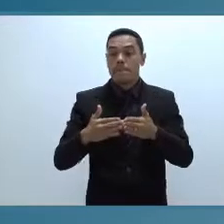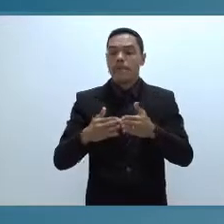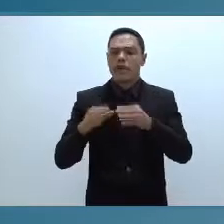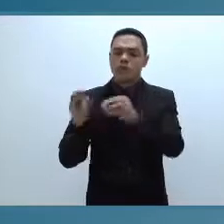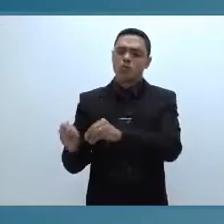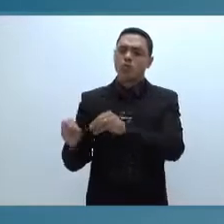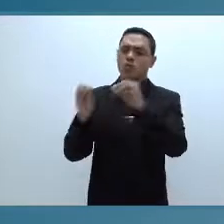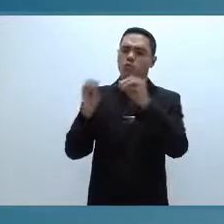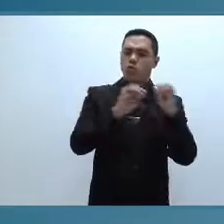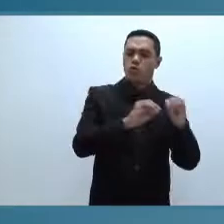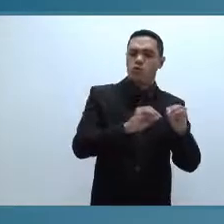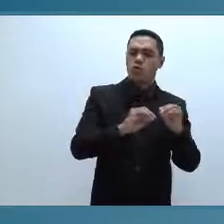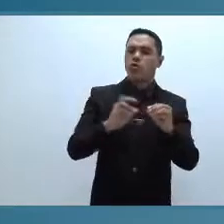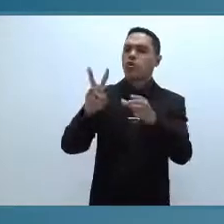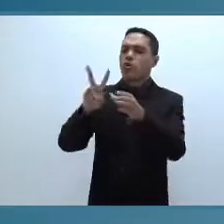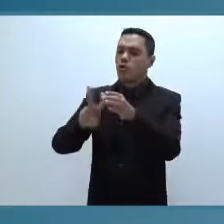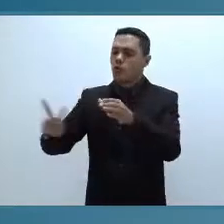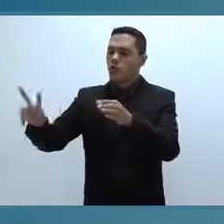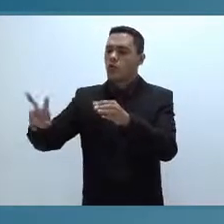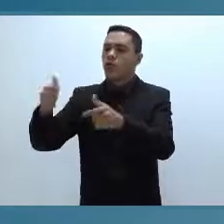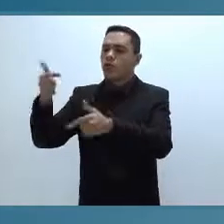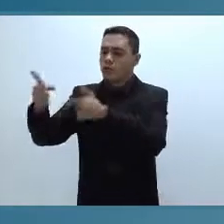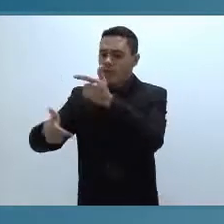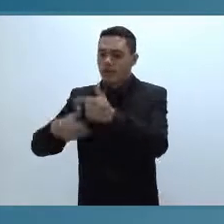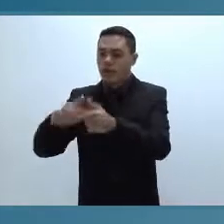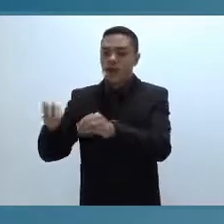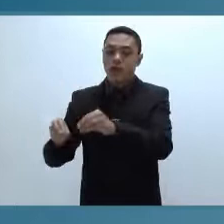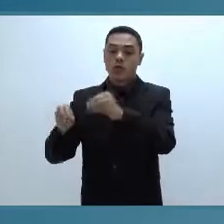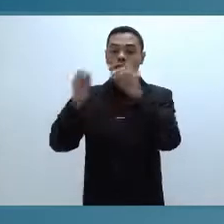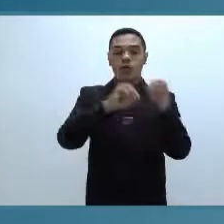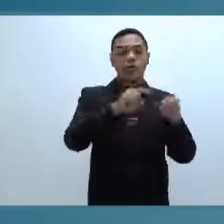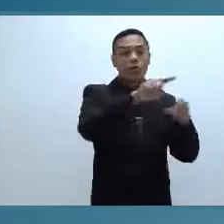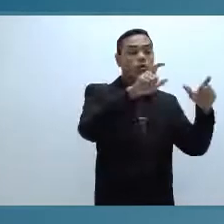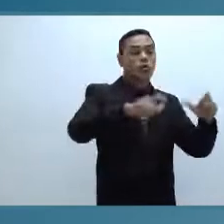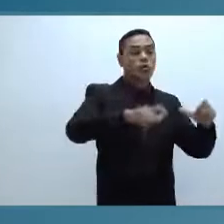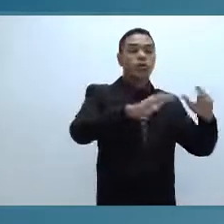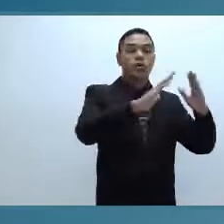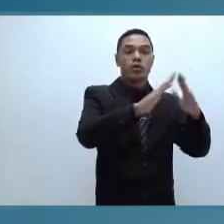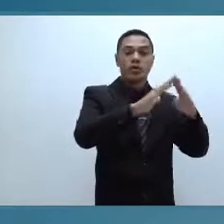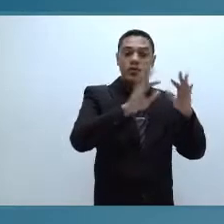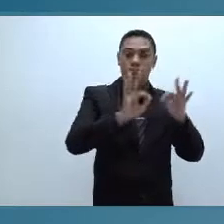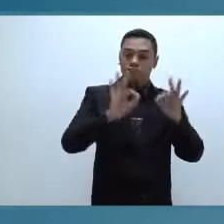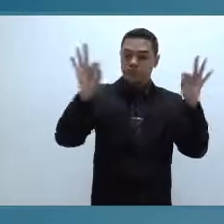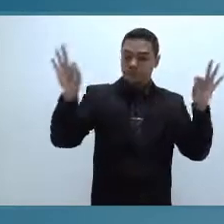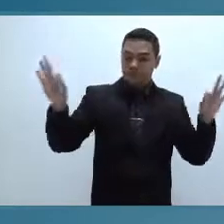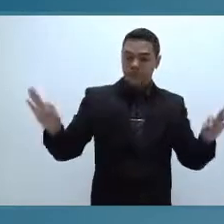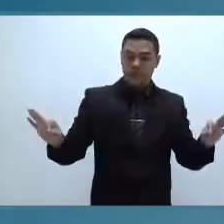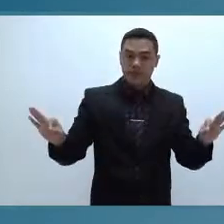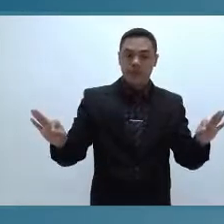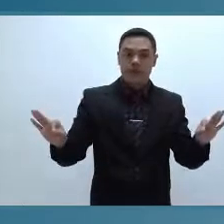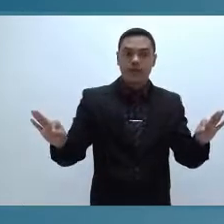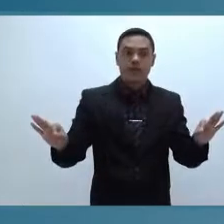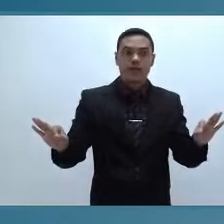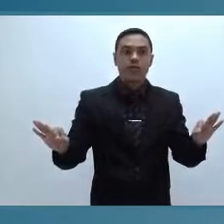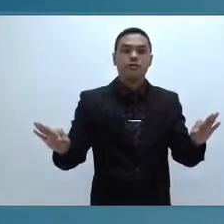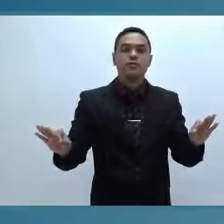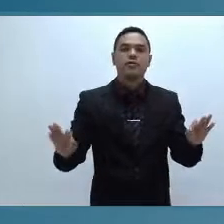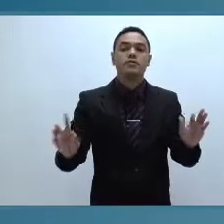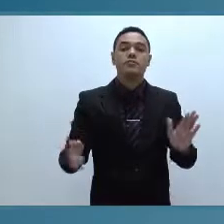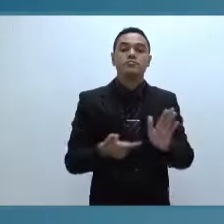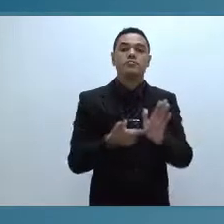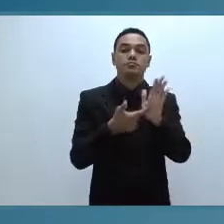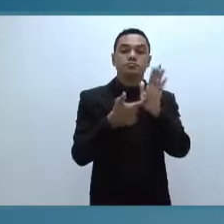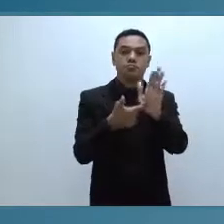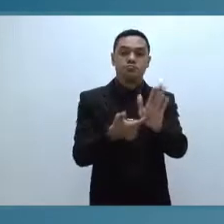utilizou, dentre outras, as seguintes razões: a presença física do juiz na comarca de sua titularidade é